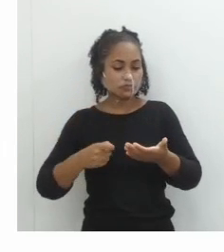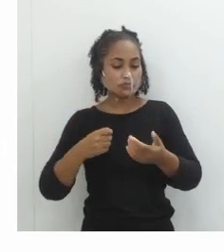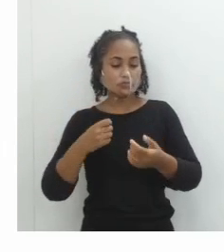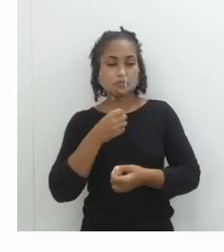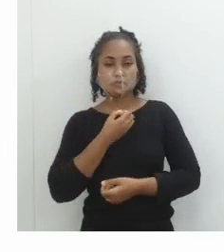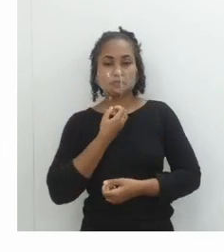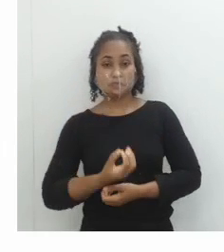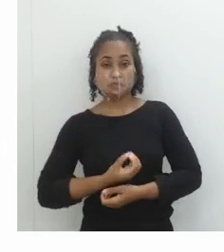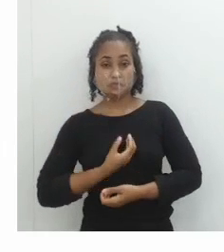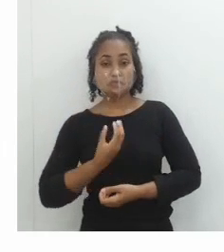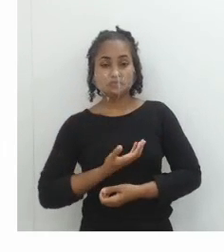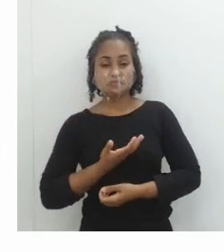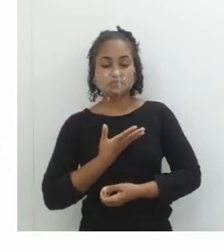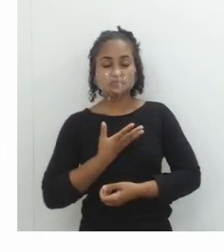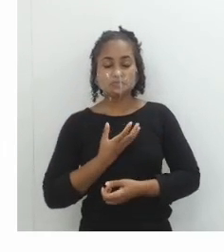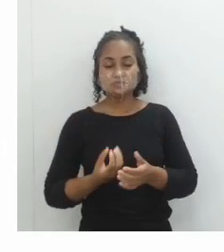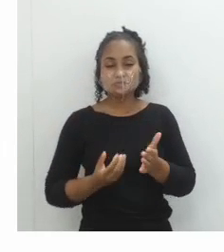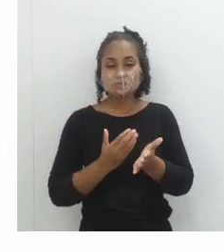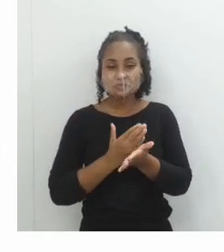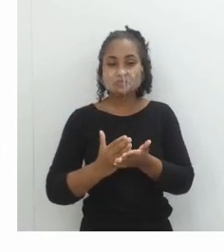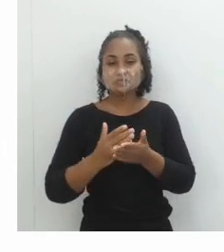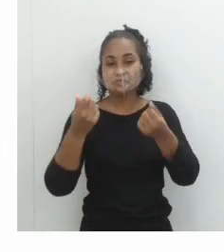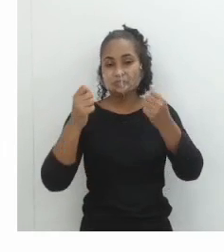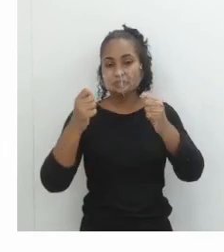início à arte conceitual,